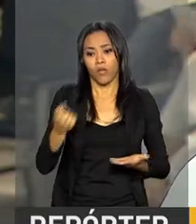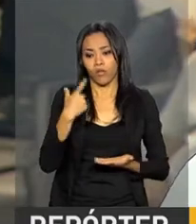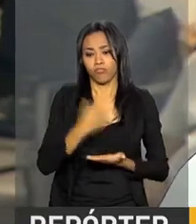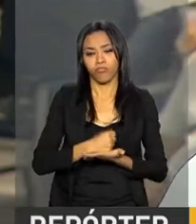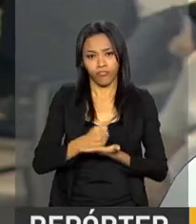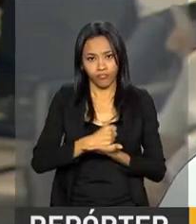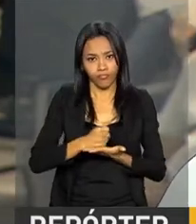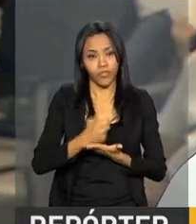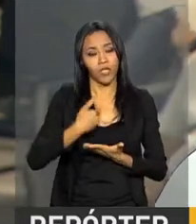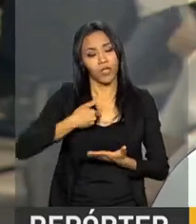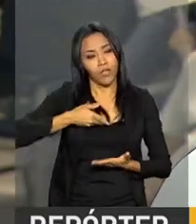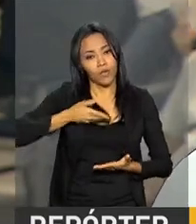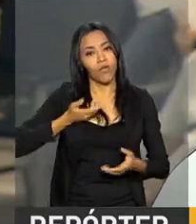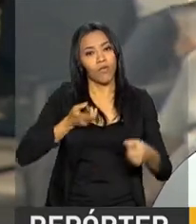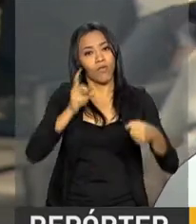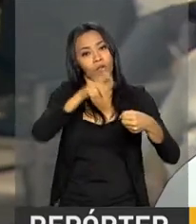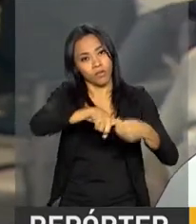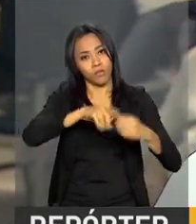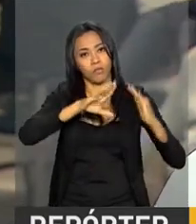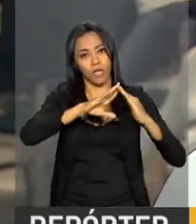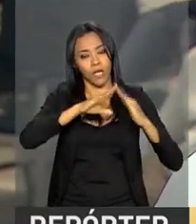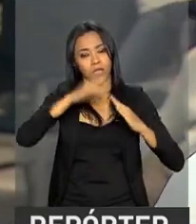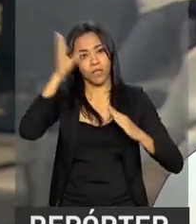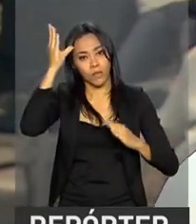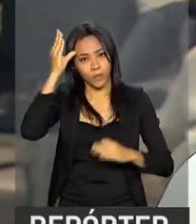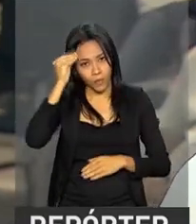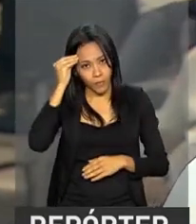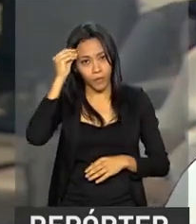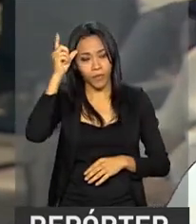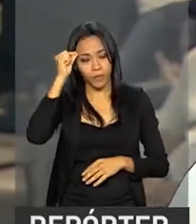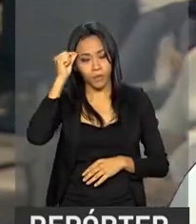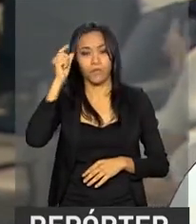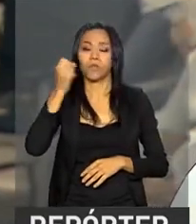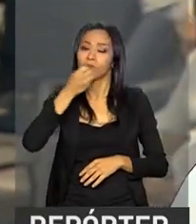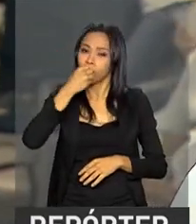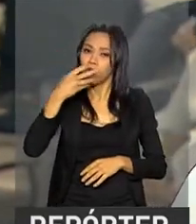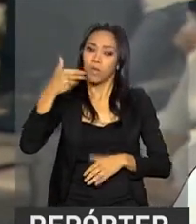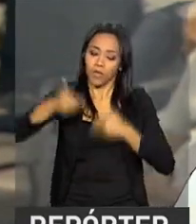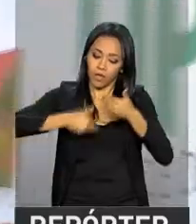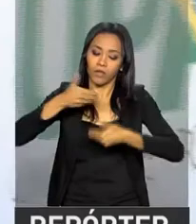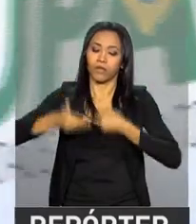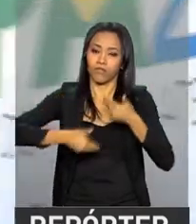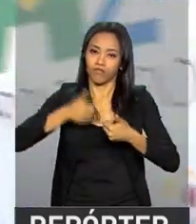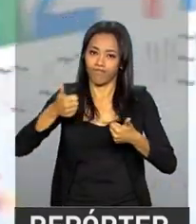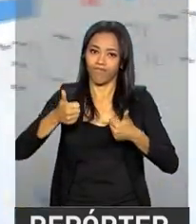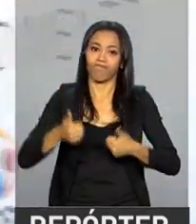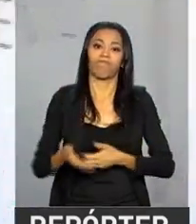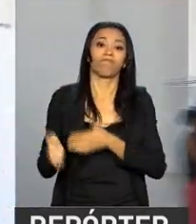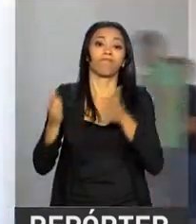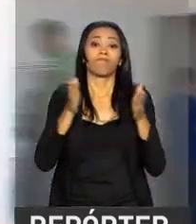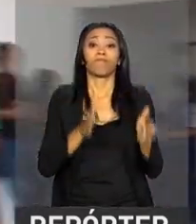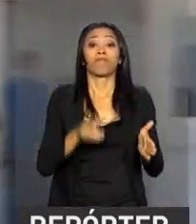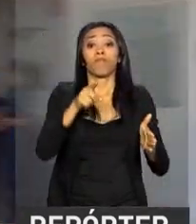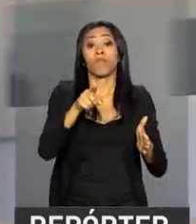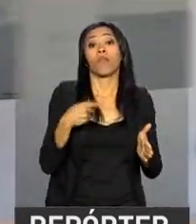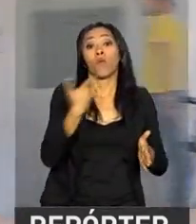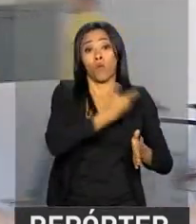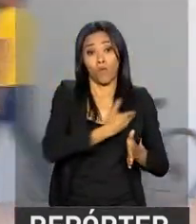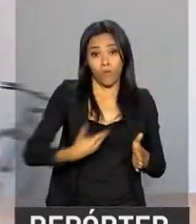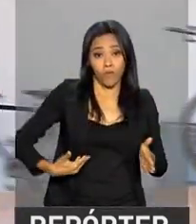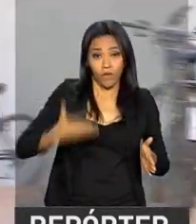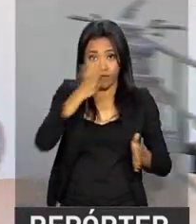fui pra casa tranquilo rui bento em casa avisando que fala sobre a tendência o governo federal repassa mensalmente